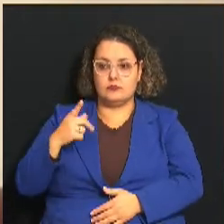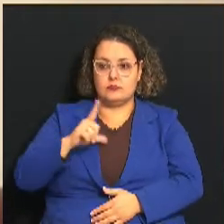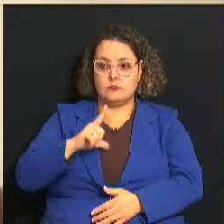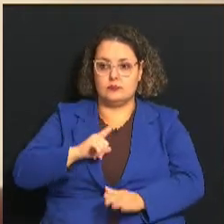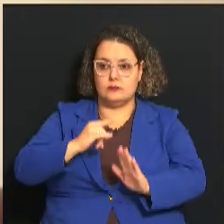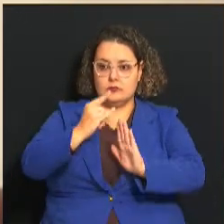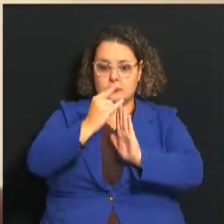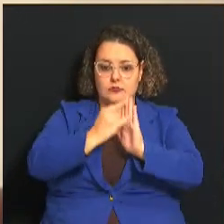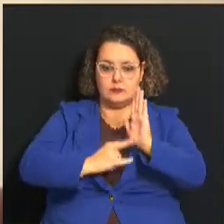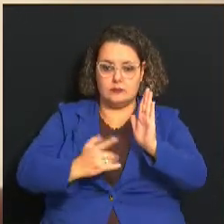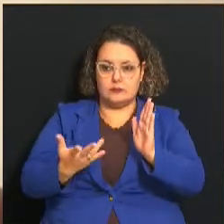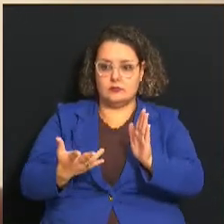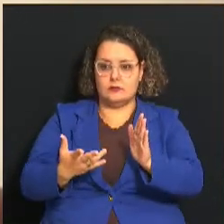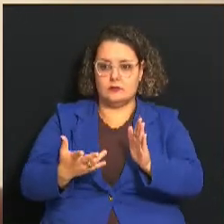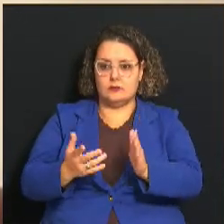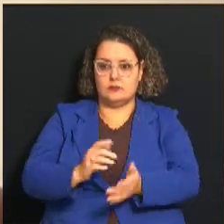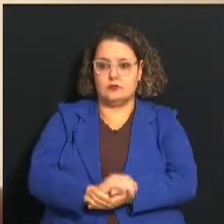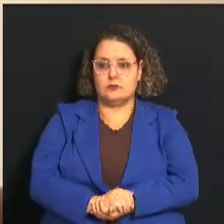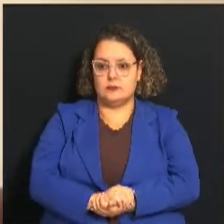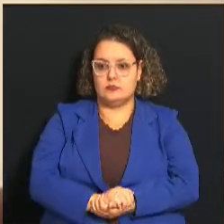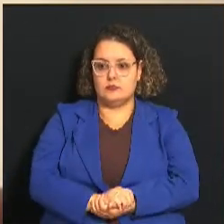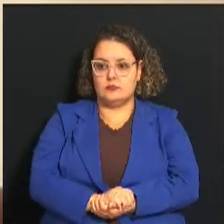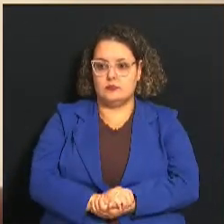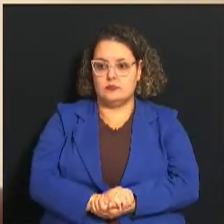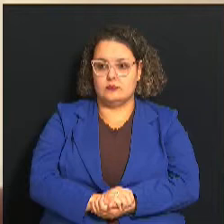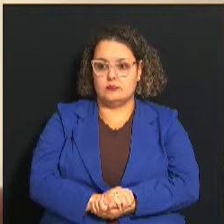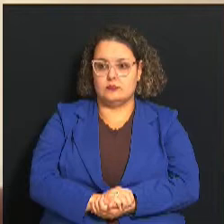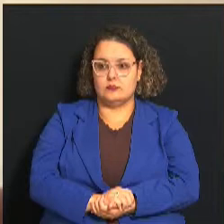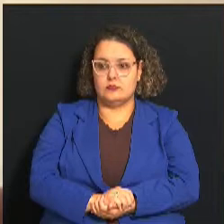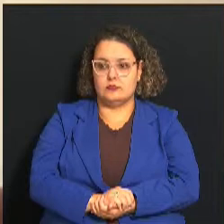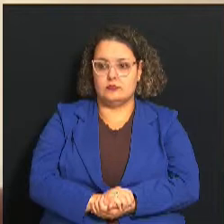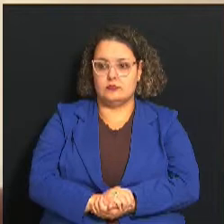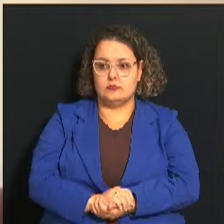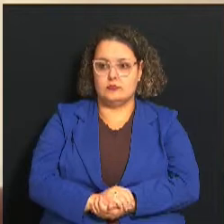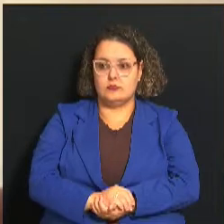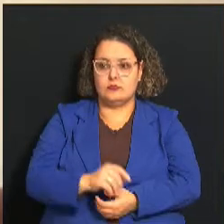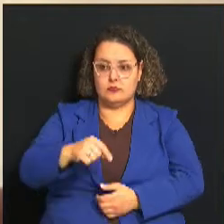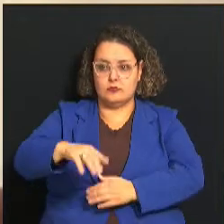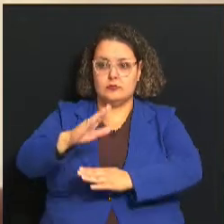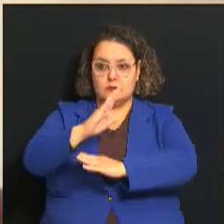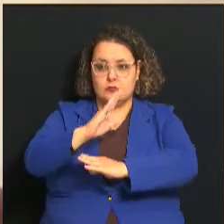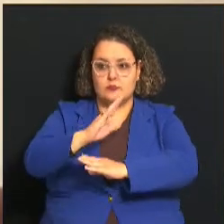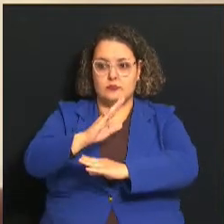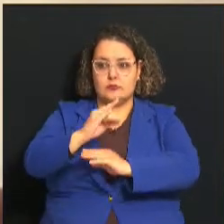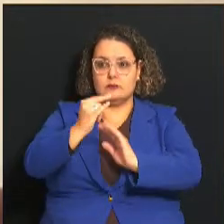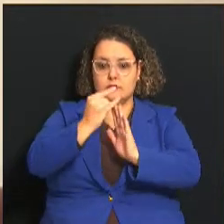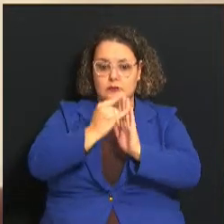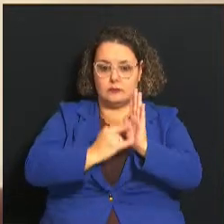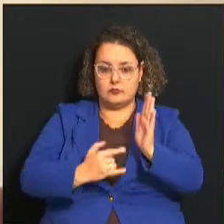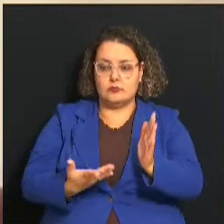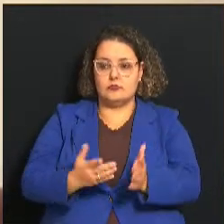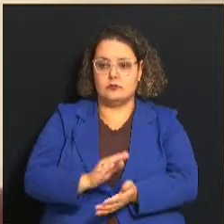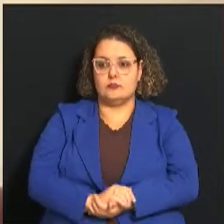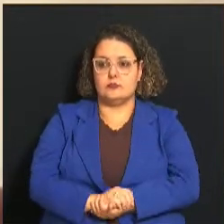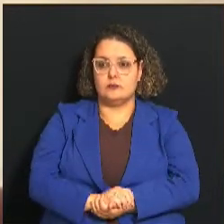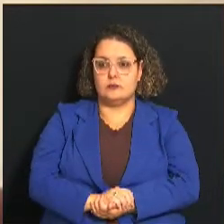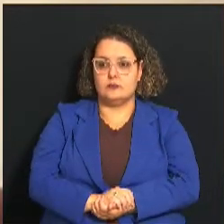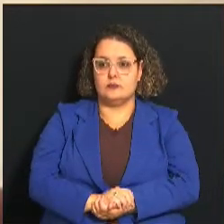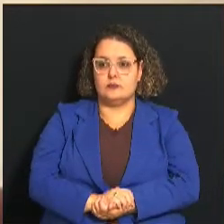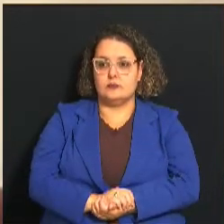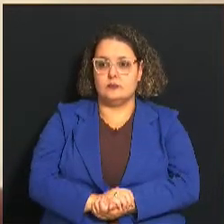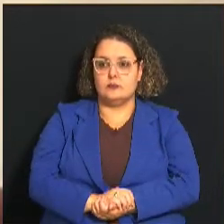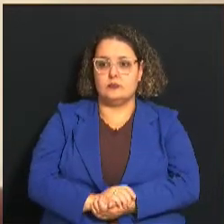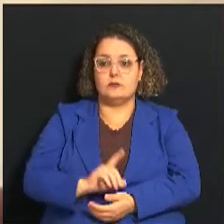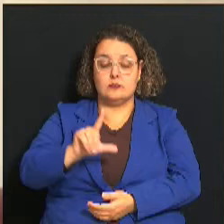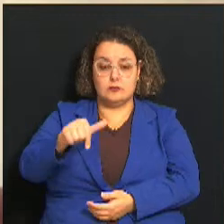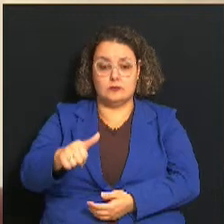eu até vou resgatar isso para poder circular aqui na casa, uns documentos que eles produziram, que depois viraram